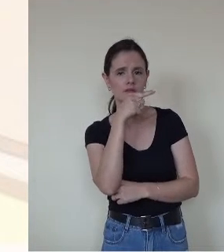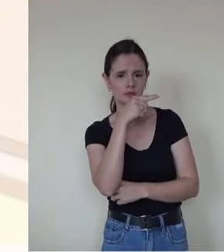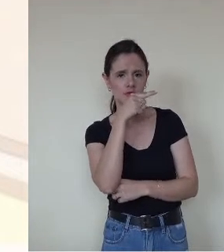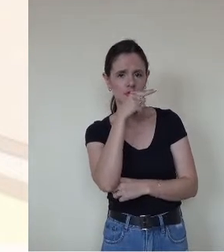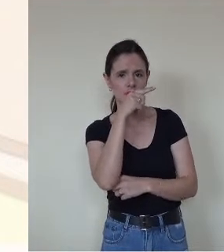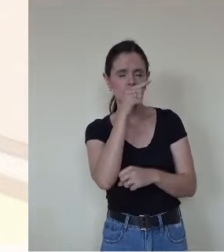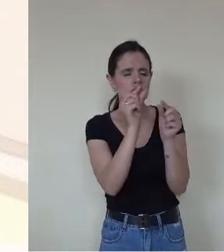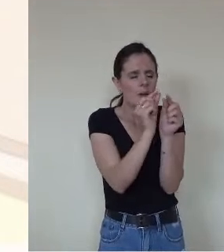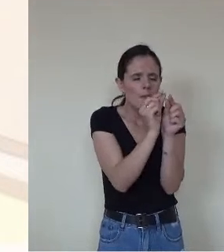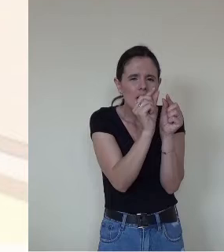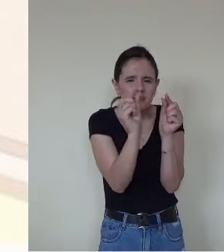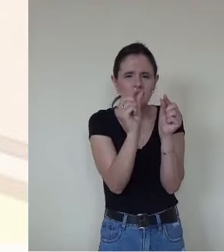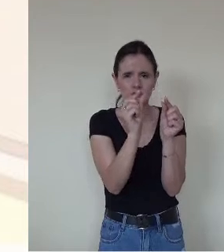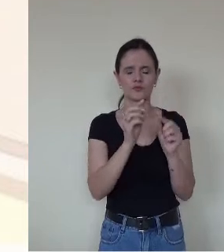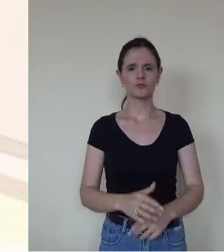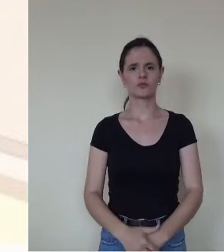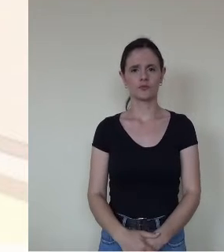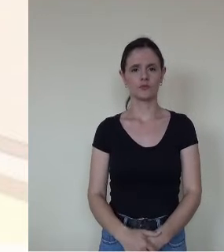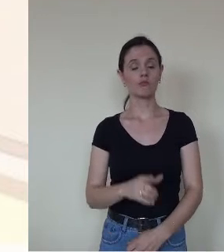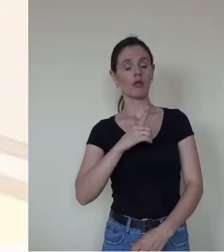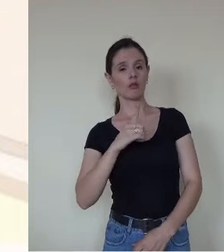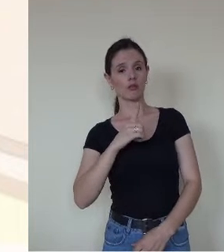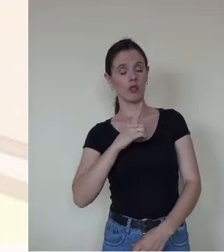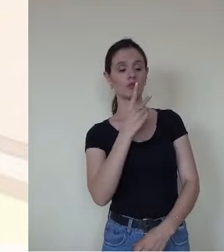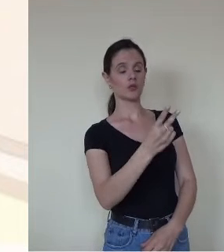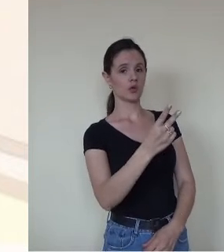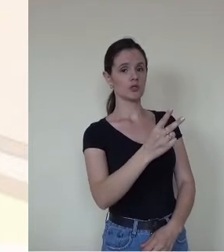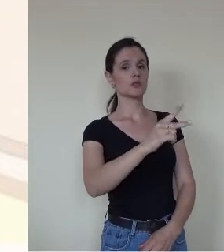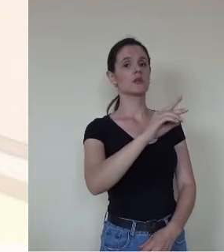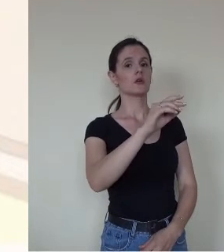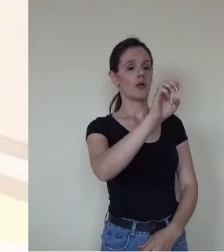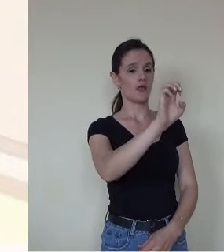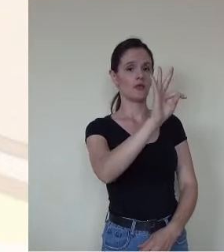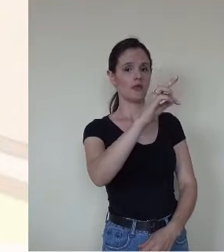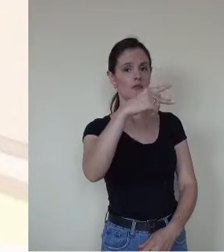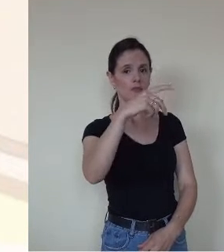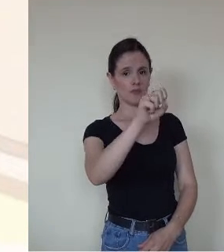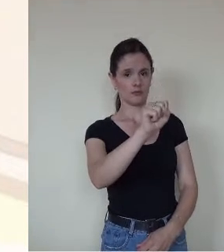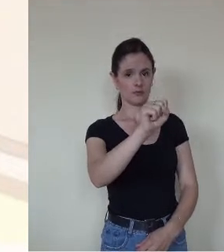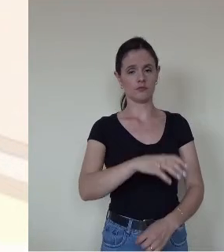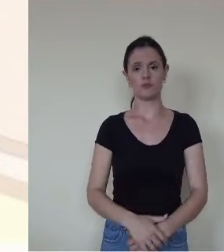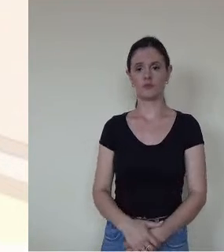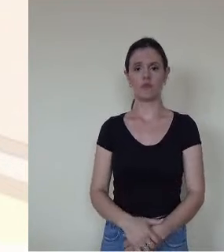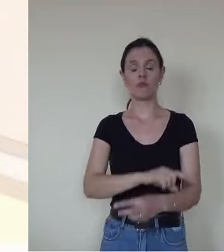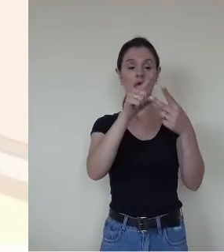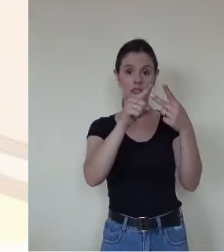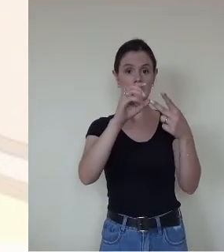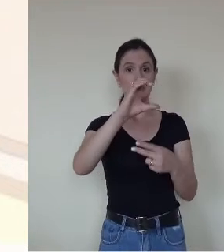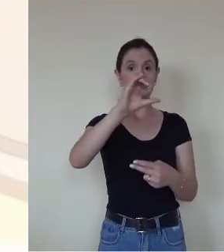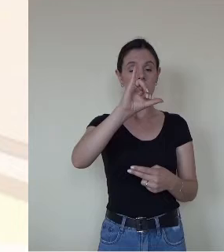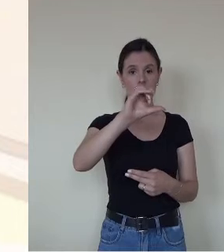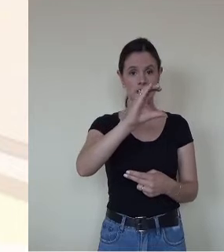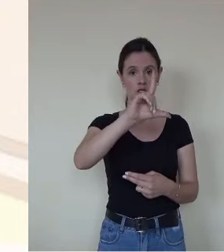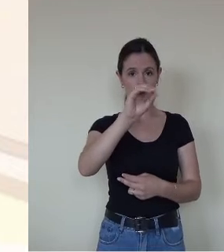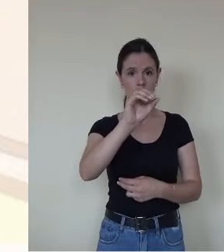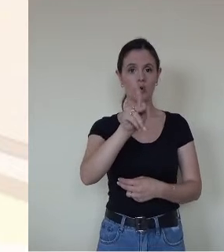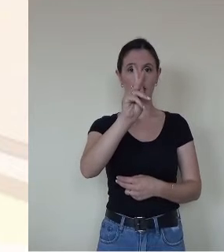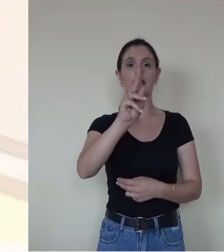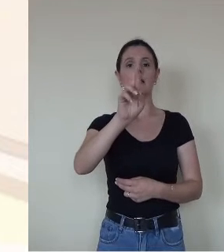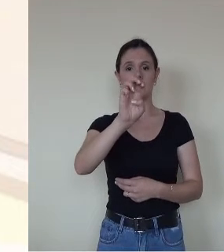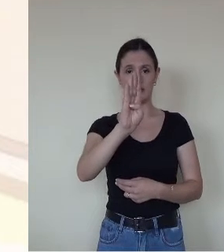é a quebra da glicose em moléculas menores, os ácidos pirúvicos, ou também chamado de piruvatos, obtendo 2